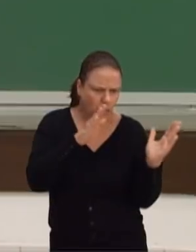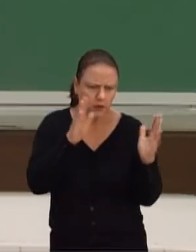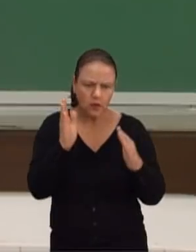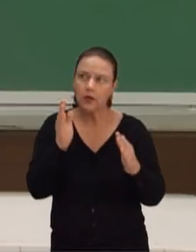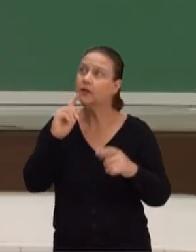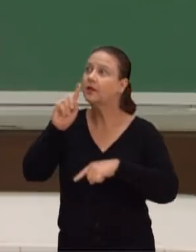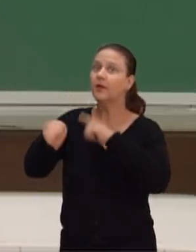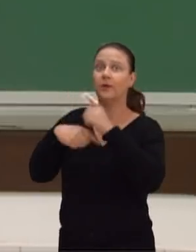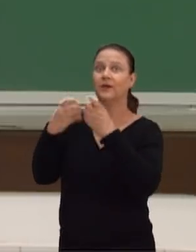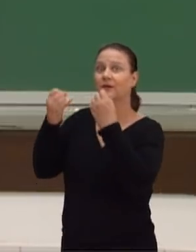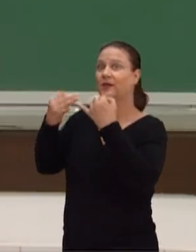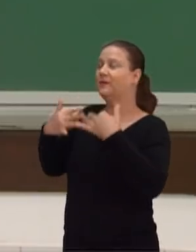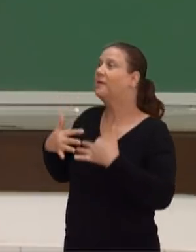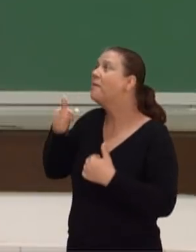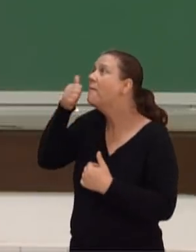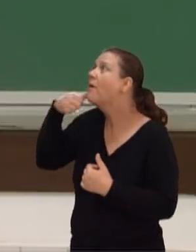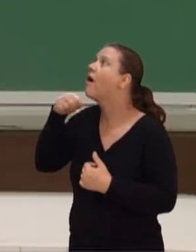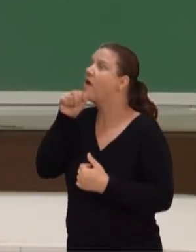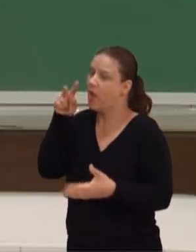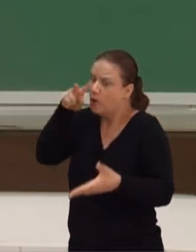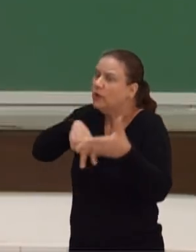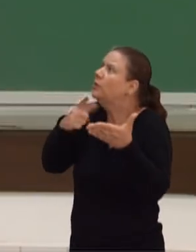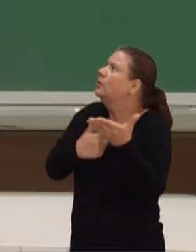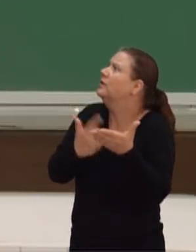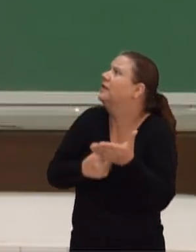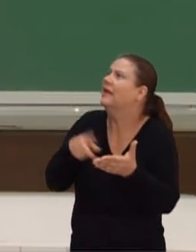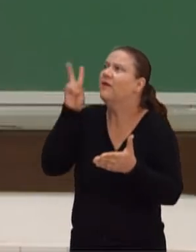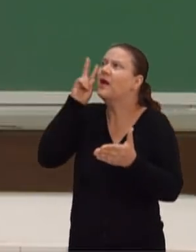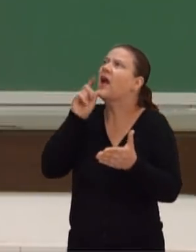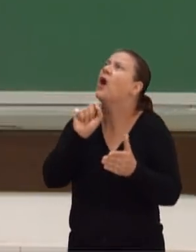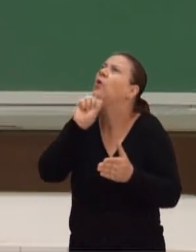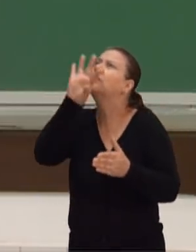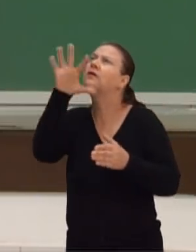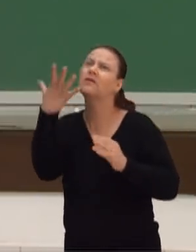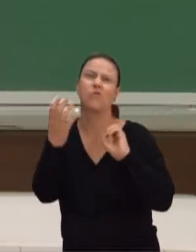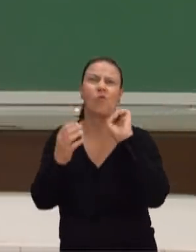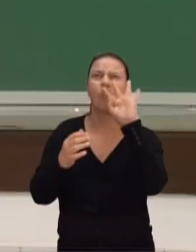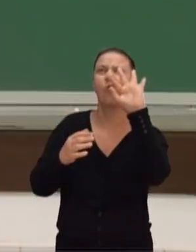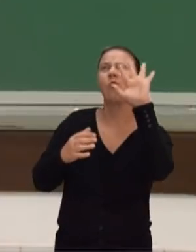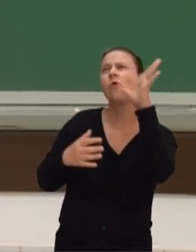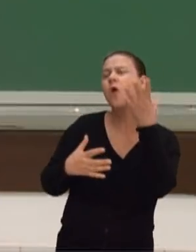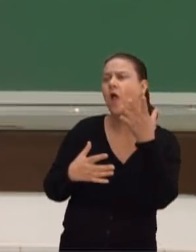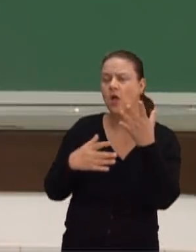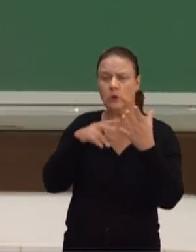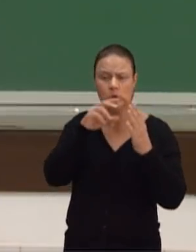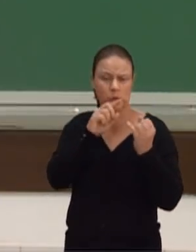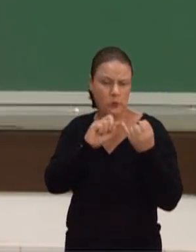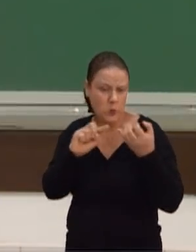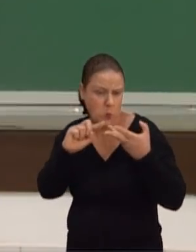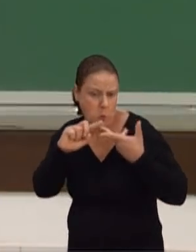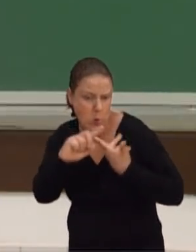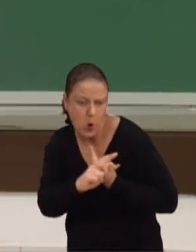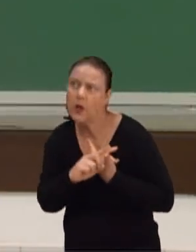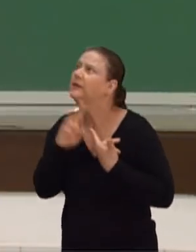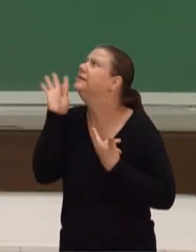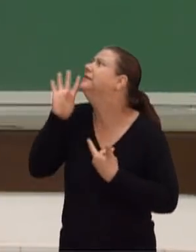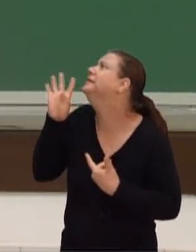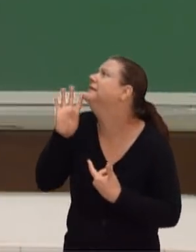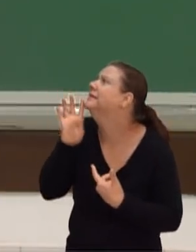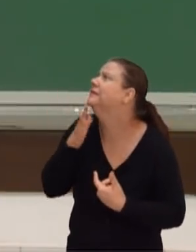isso, tinha aquilo na história, tinha aquela outra situação. Se você não lê, você vai dizer o